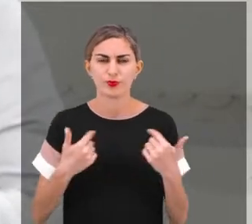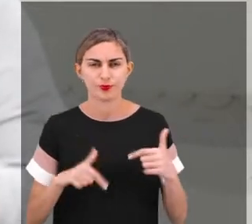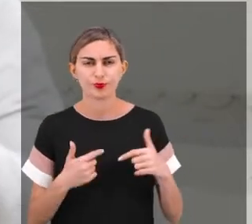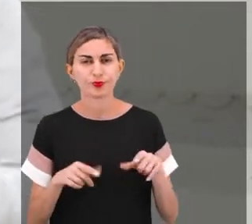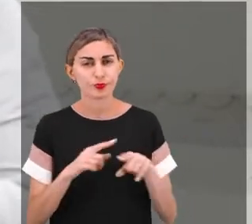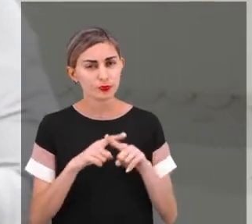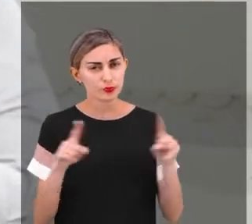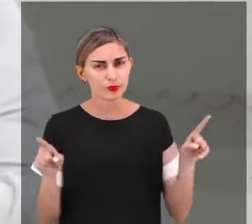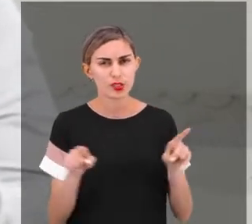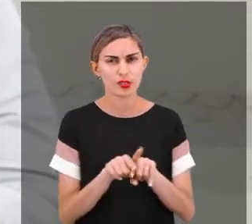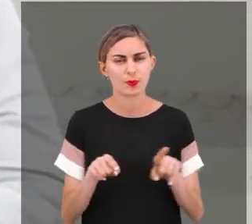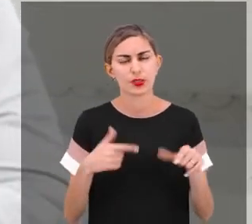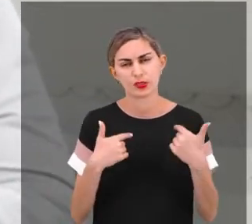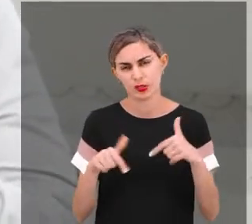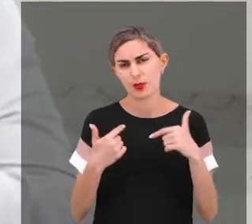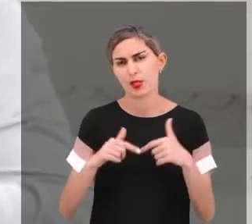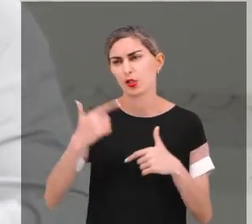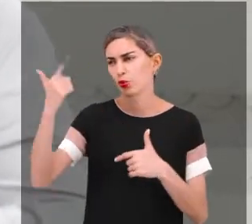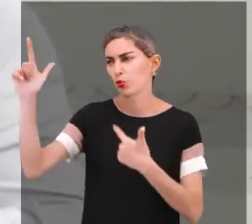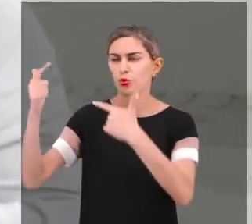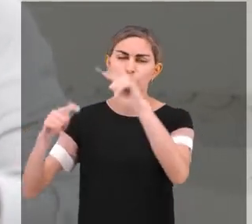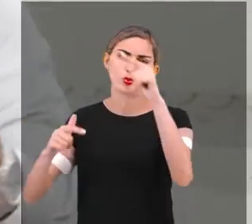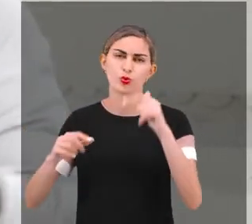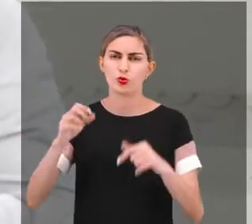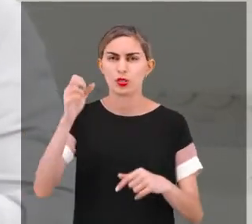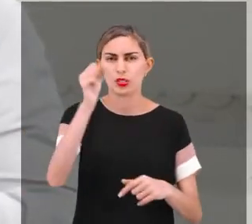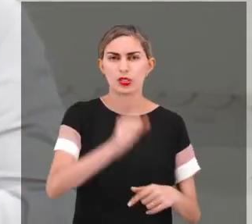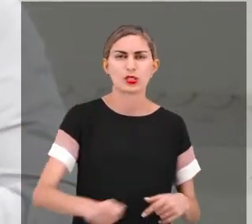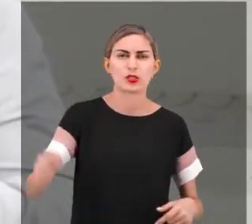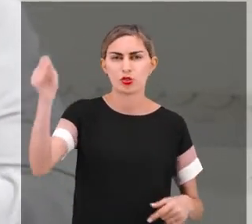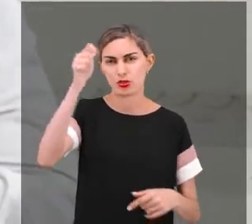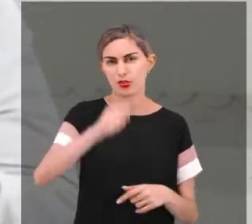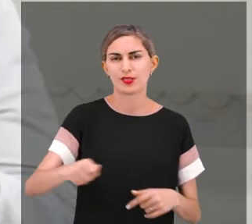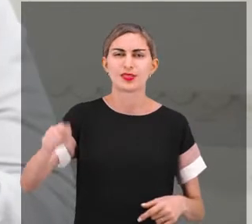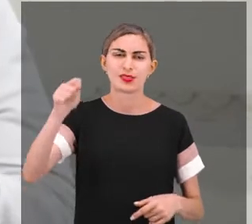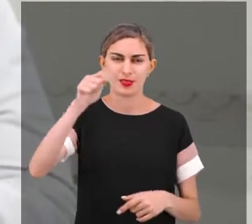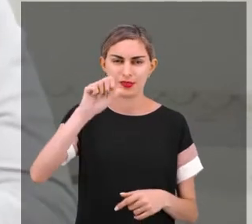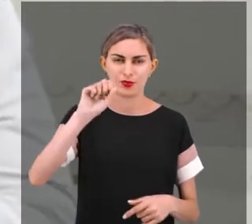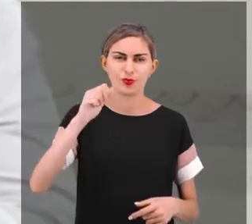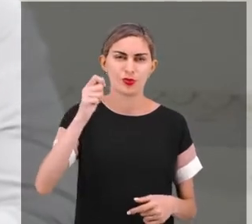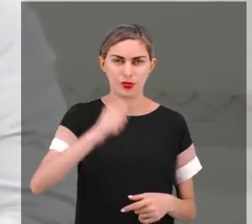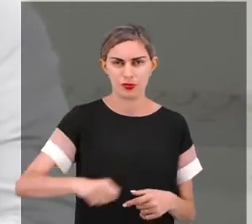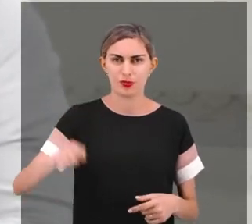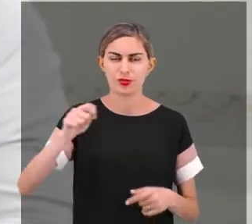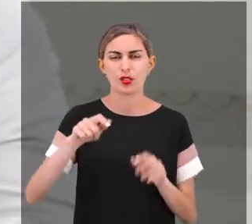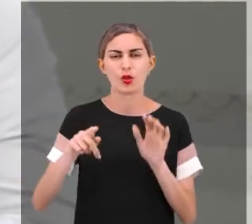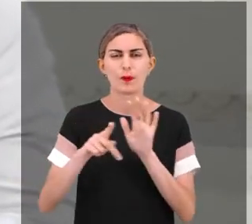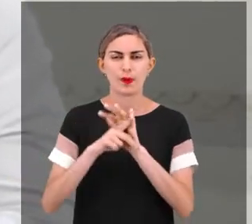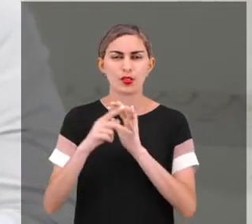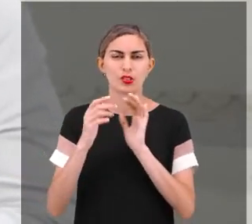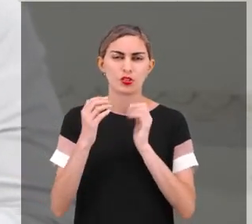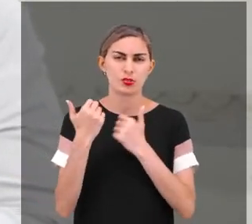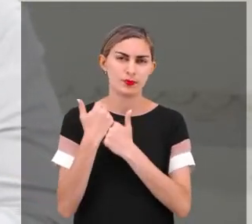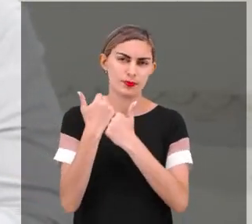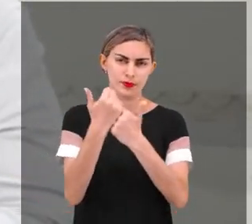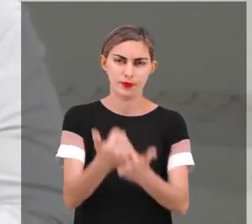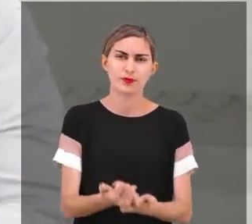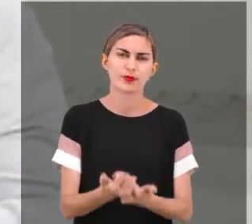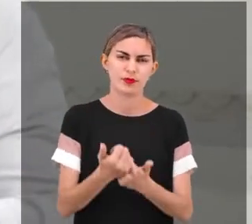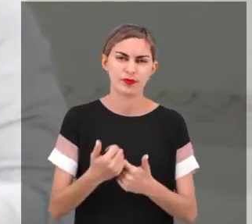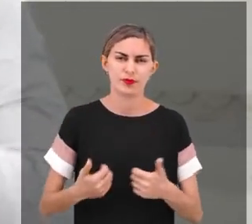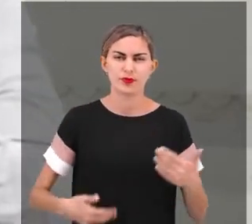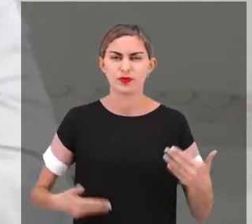porto, mais os trabalhadores avulsos, né, dos sindicatos. Esses compõem os representantes dos